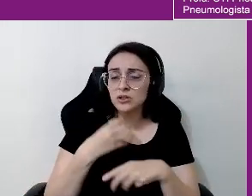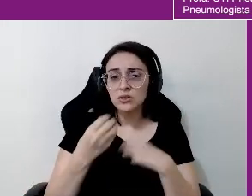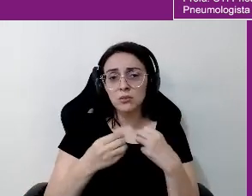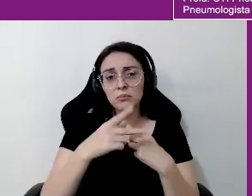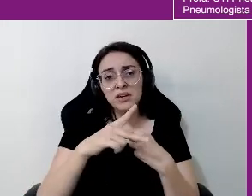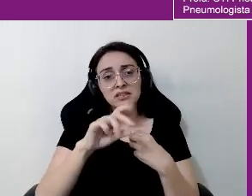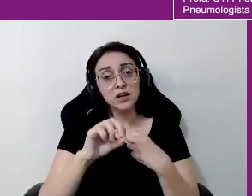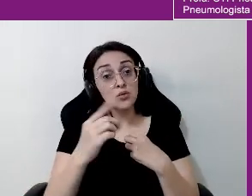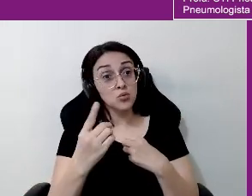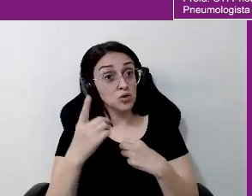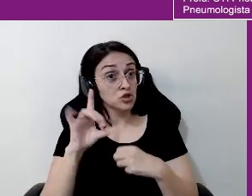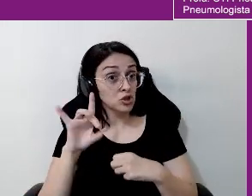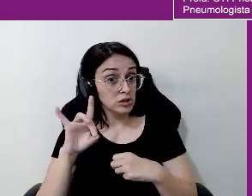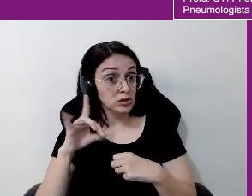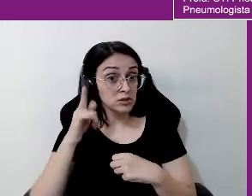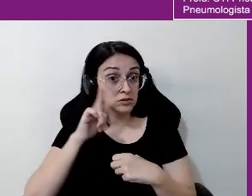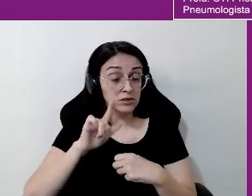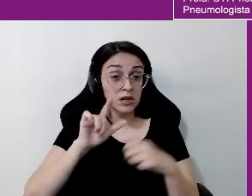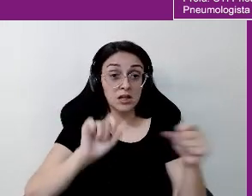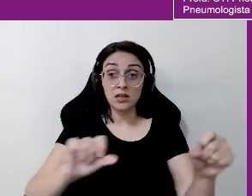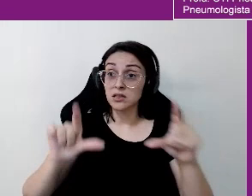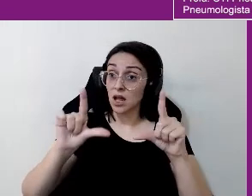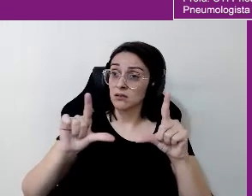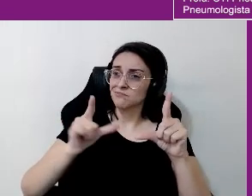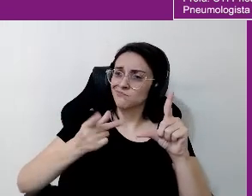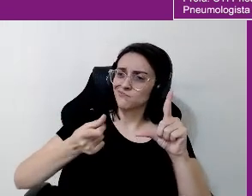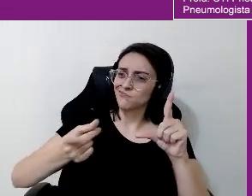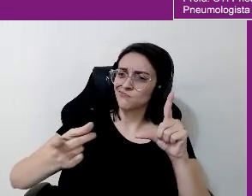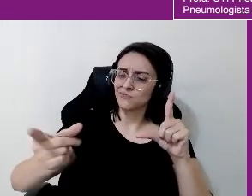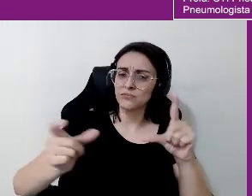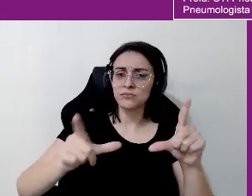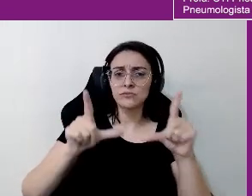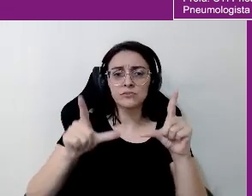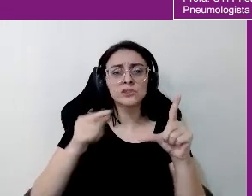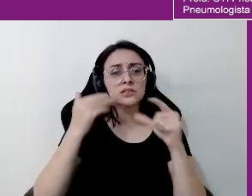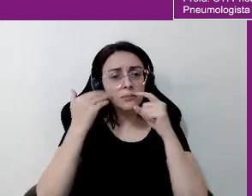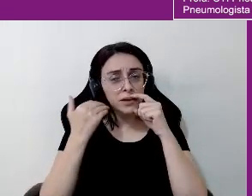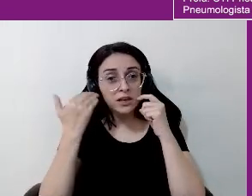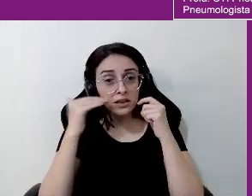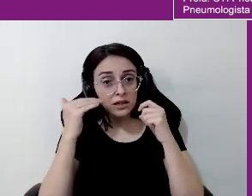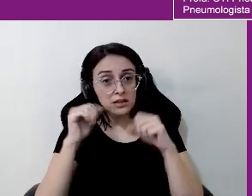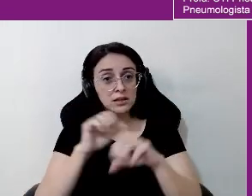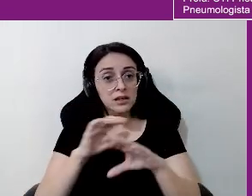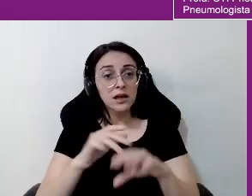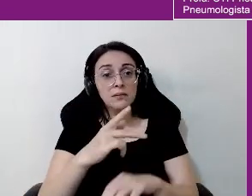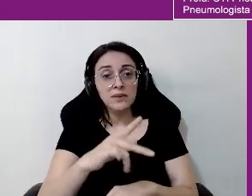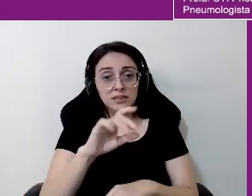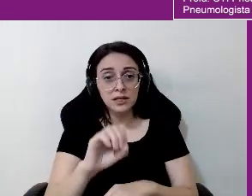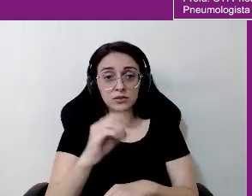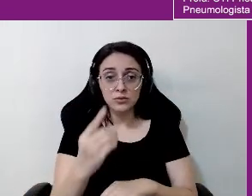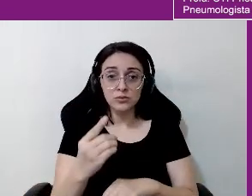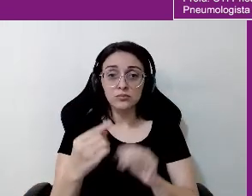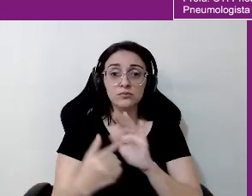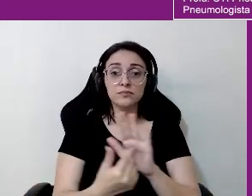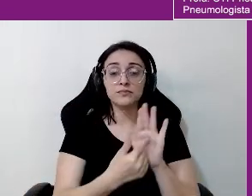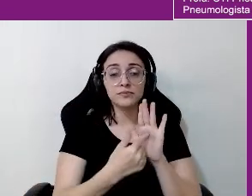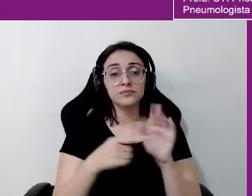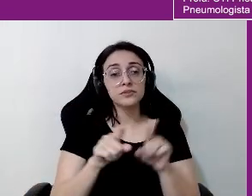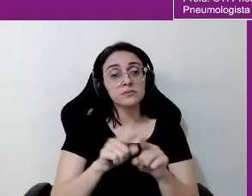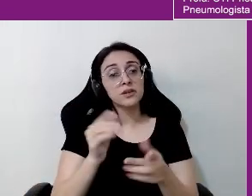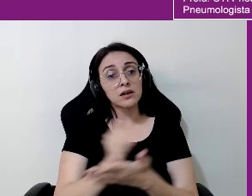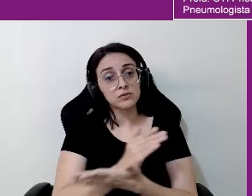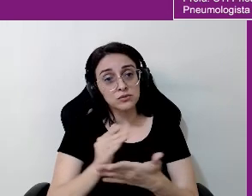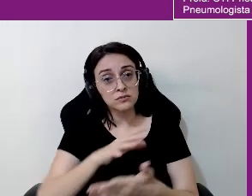P01 automática, e nós temos isso na tela continuamente, saber interpretar a P01 que está sendo mostrada.